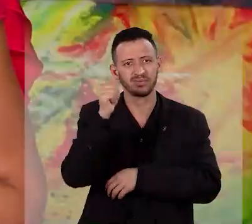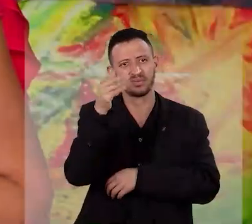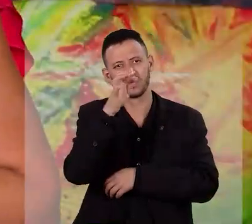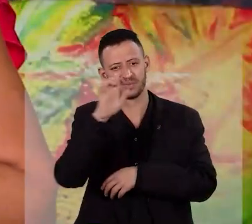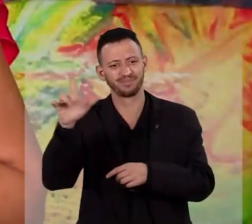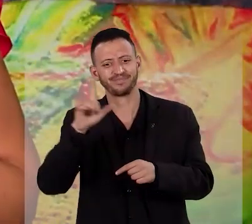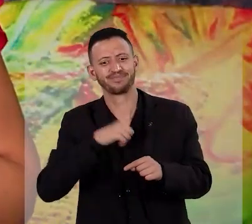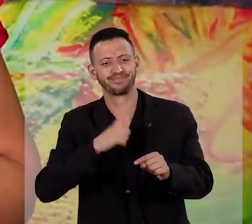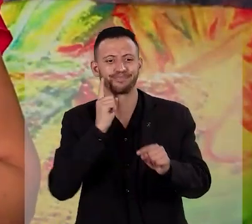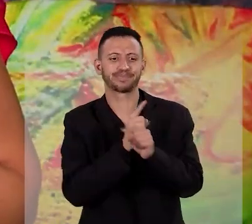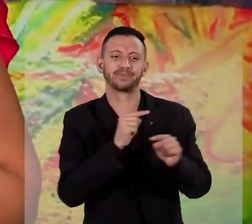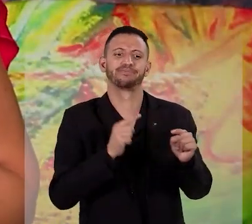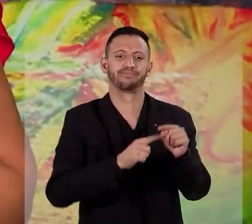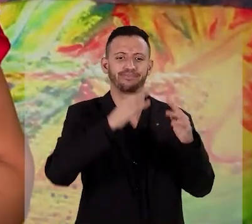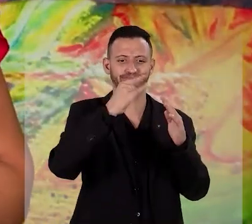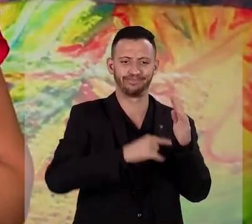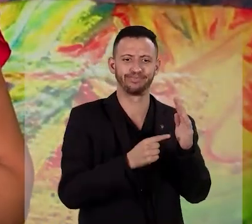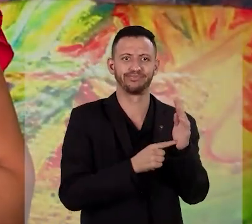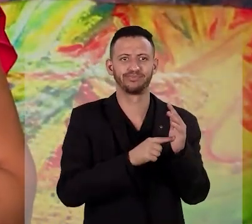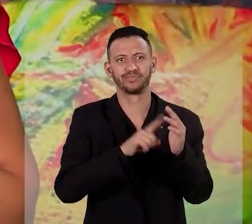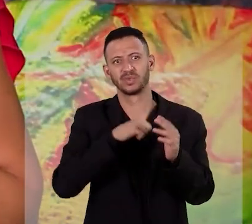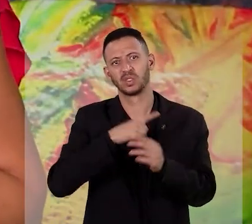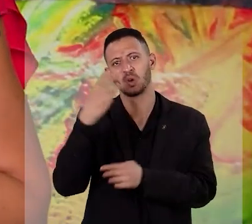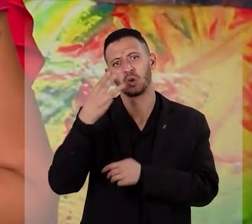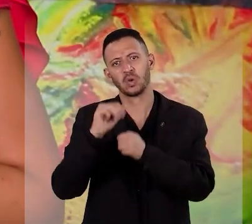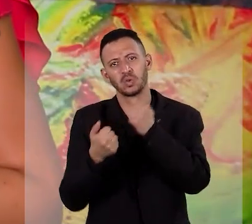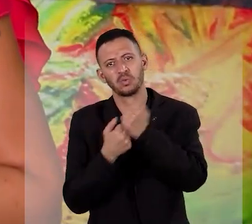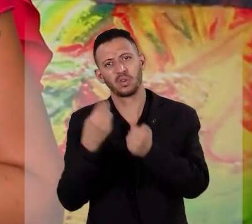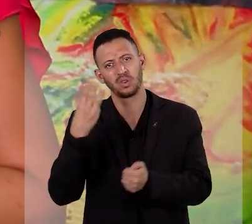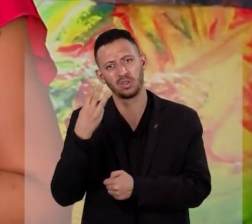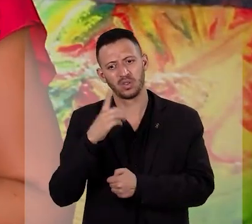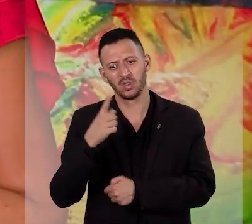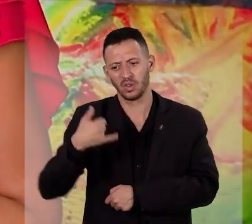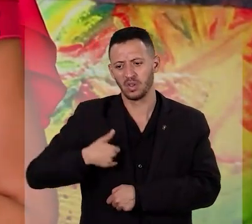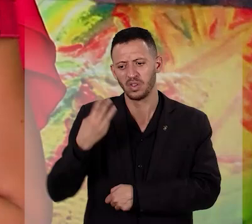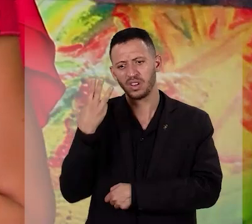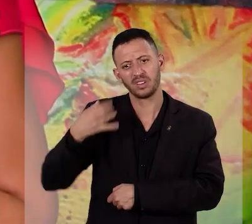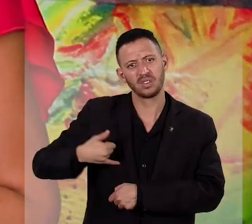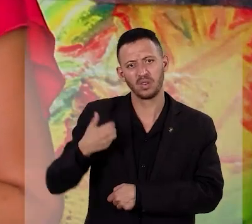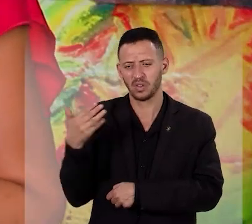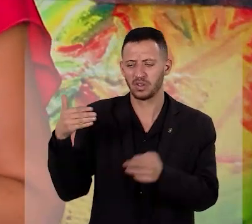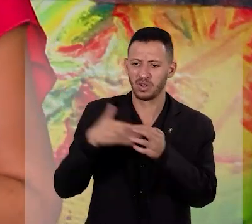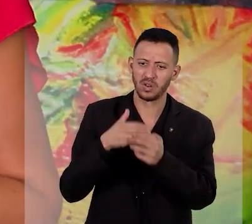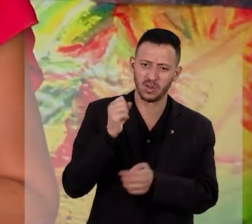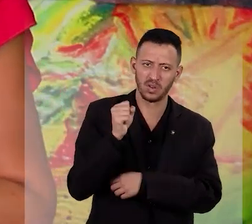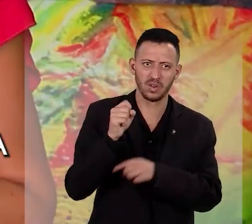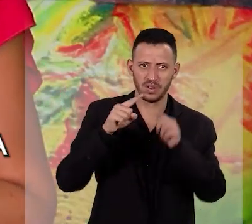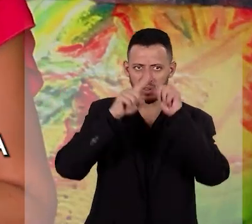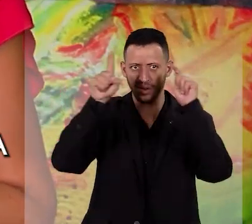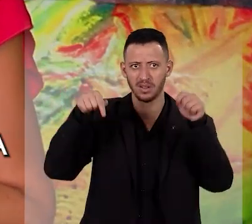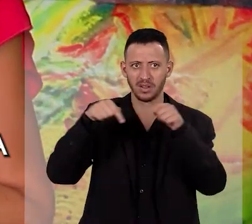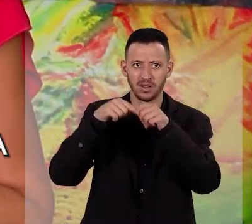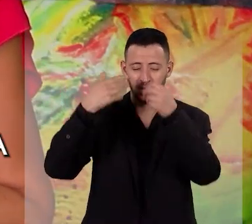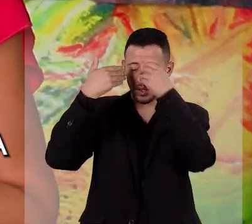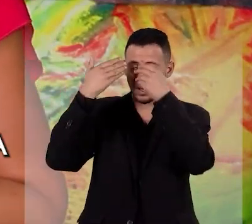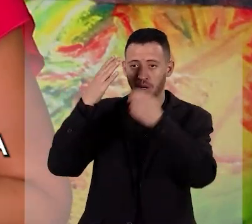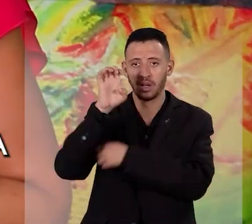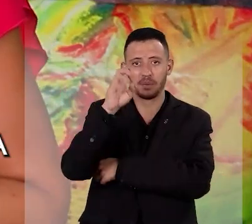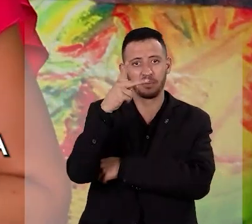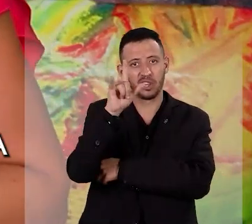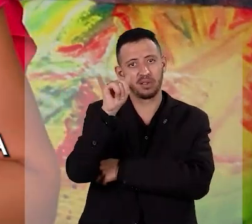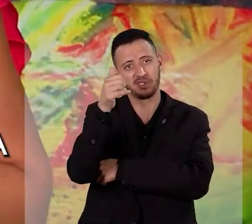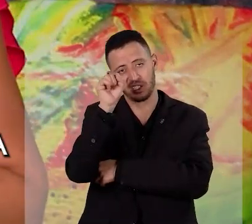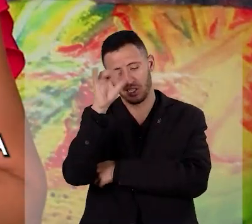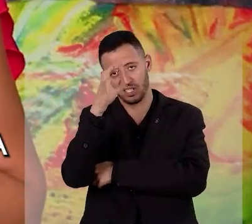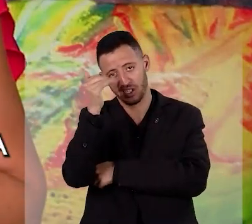autismo. Rafael foi diagnosticado com autismo nível de suporte 3 aos 2 anos de idade. Aos 8 anos chegou ao quadro de epilepsia